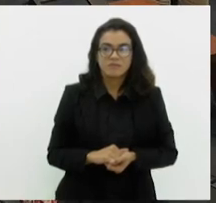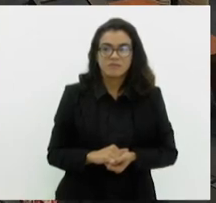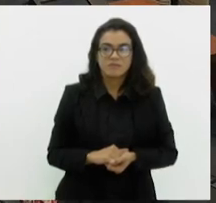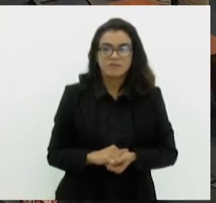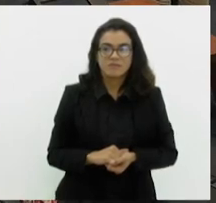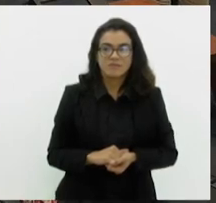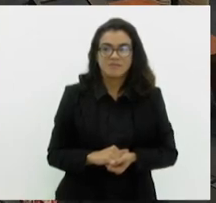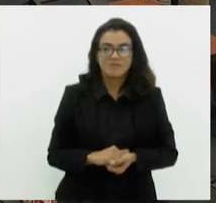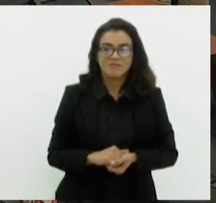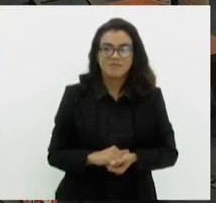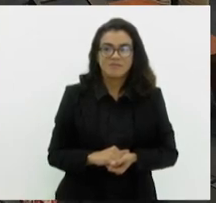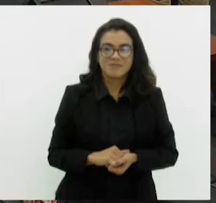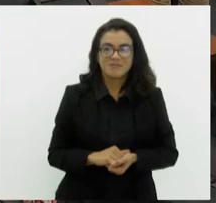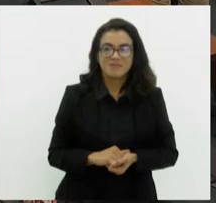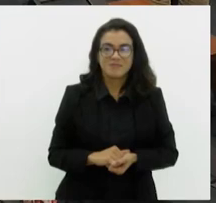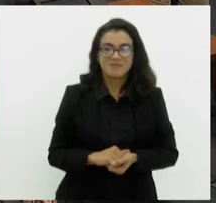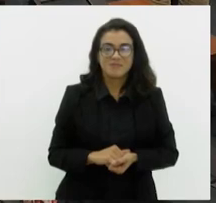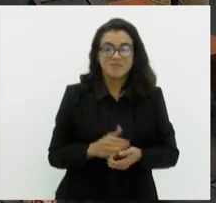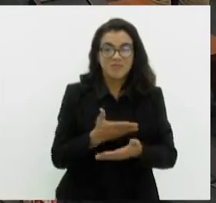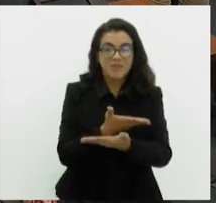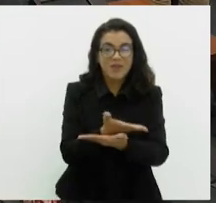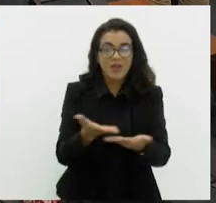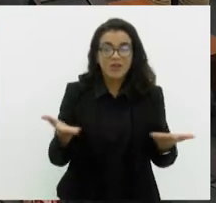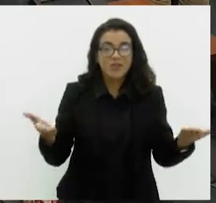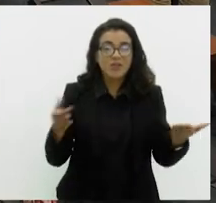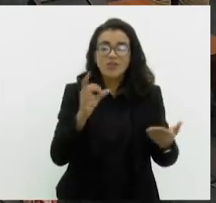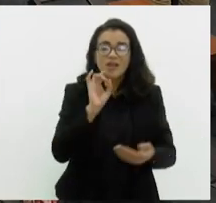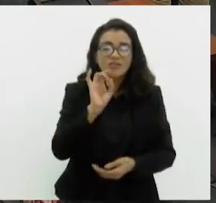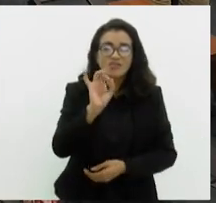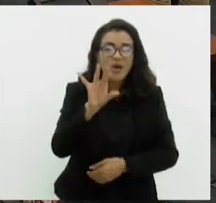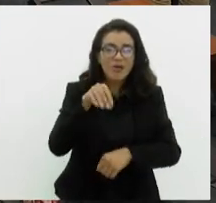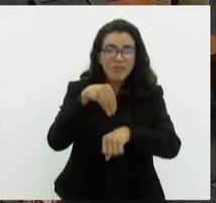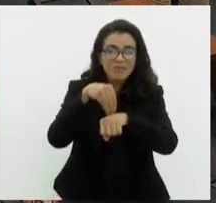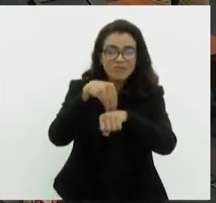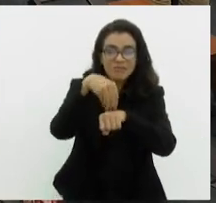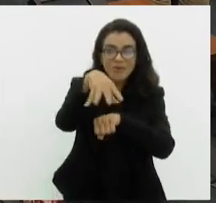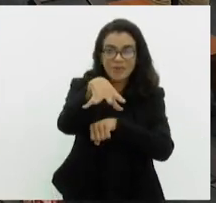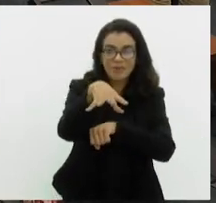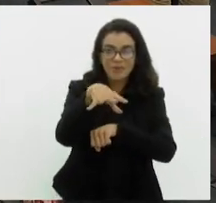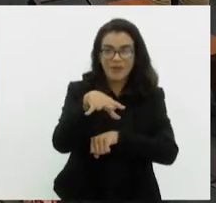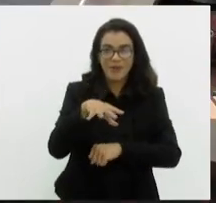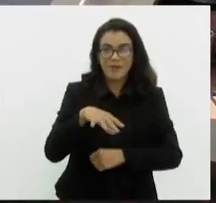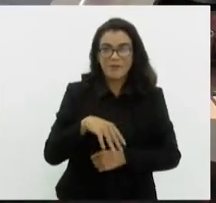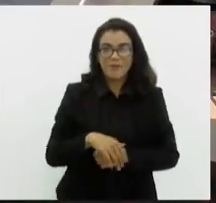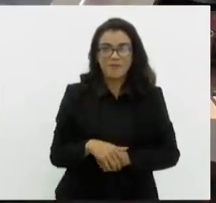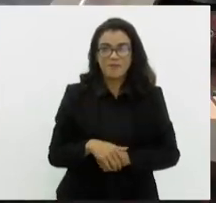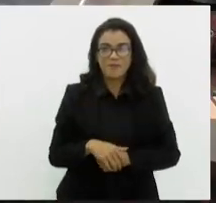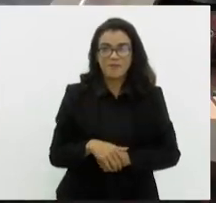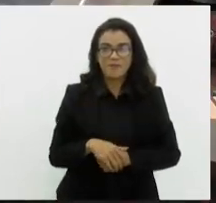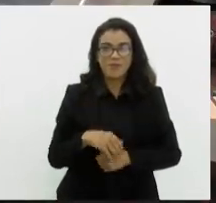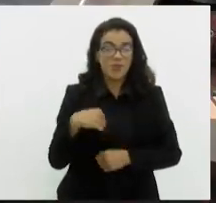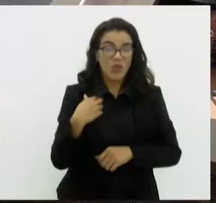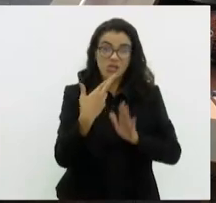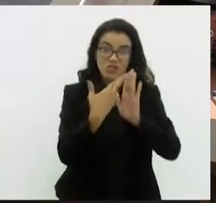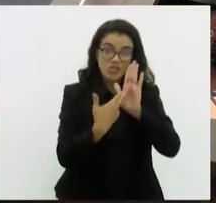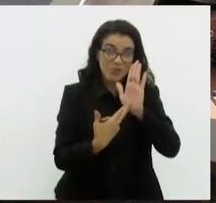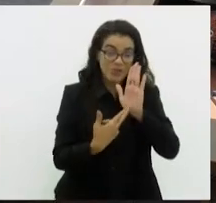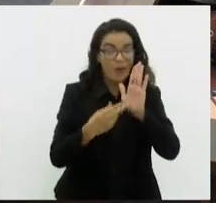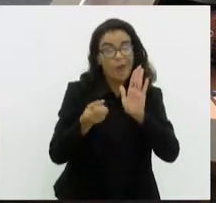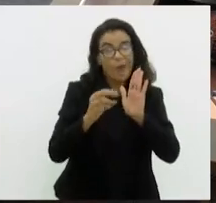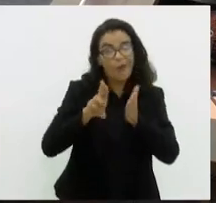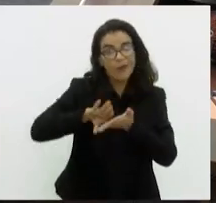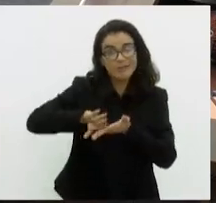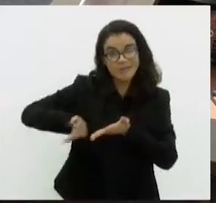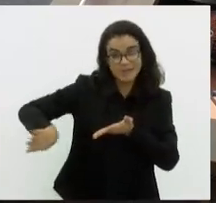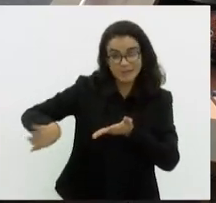Libera aí. A todas e todos. É só para dizer uma coisa. É que nós ou somos regra ou somos exceção. Quando